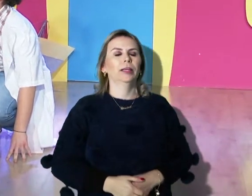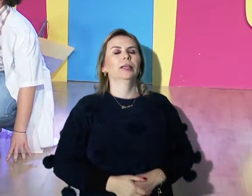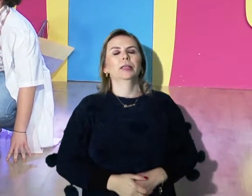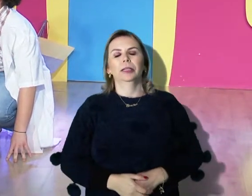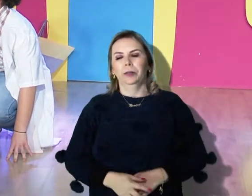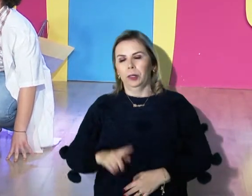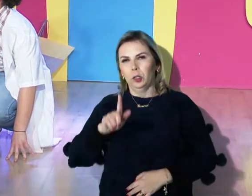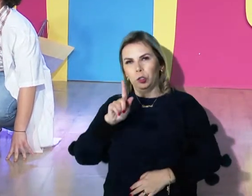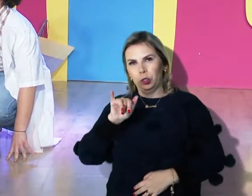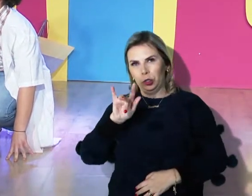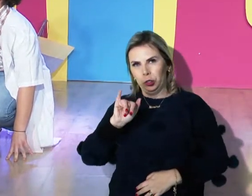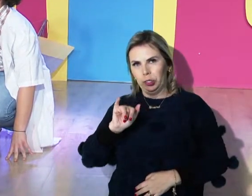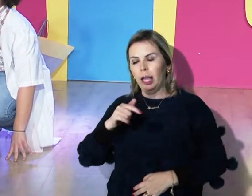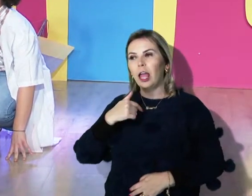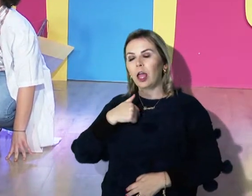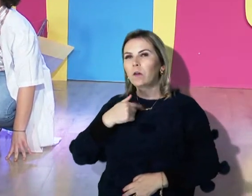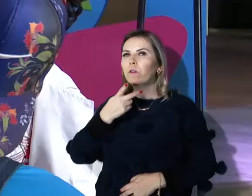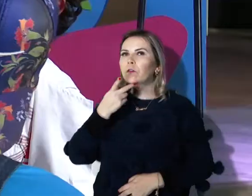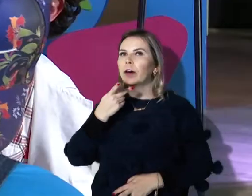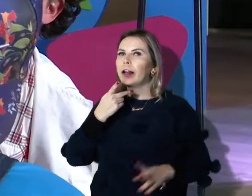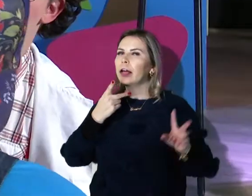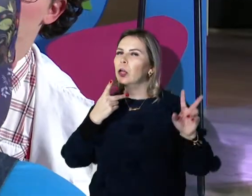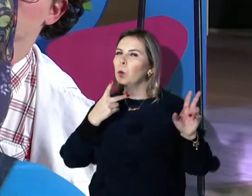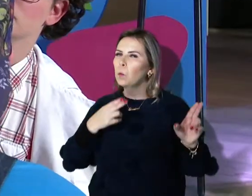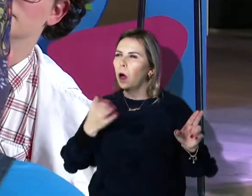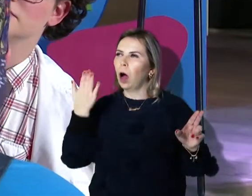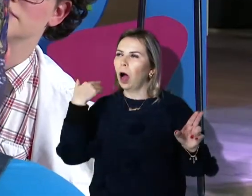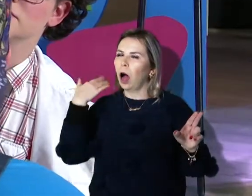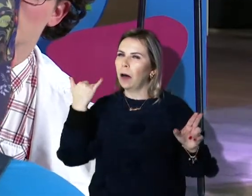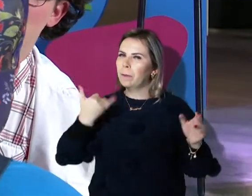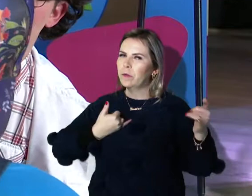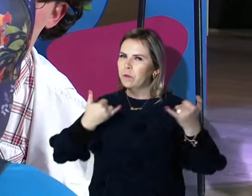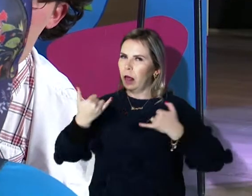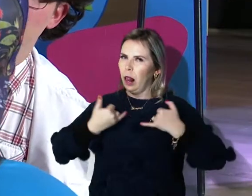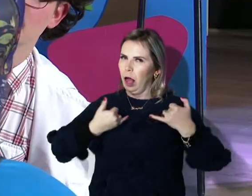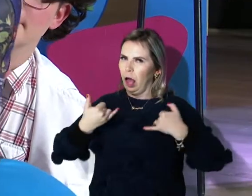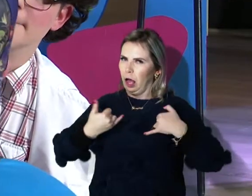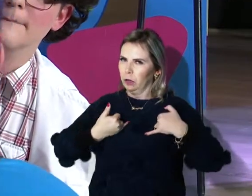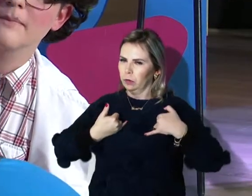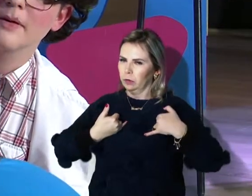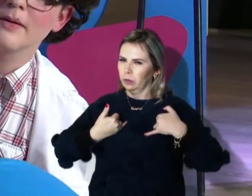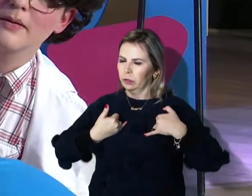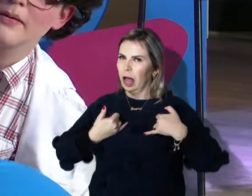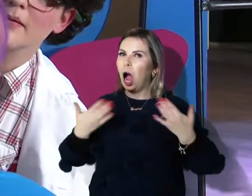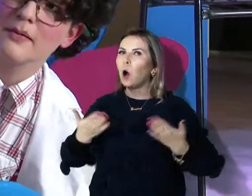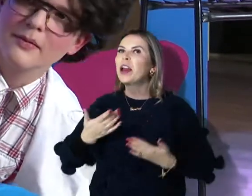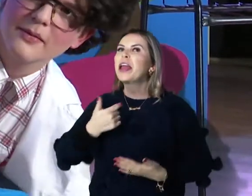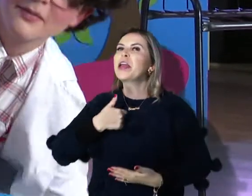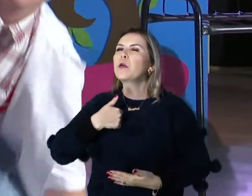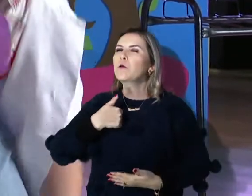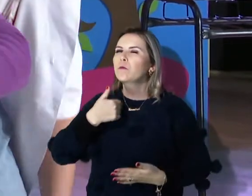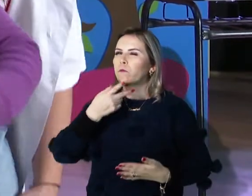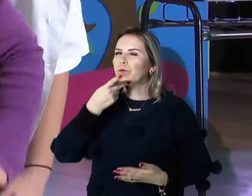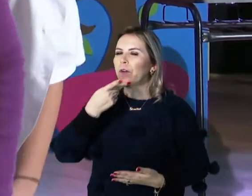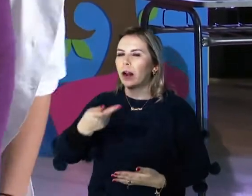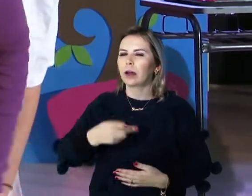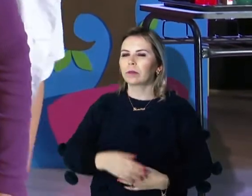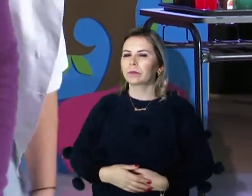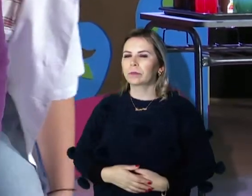Ô, Gigi, eu vou falar a mesma coisa que já me falaram muitas vezes.